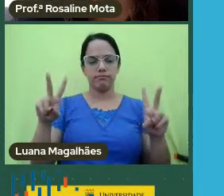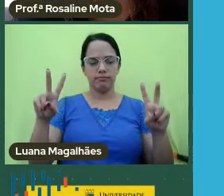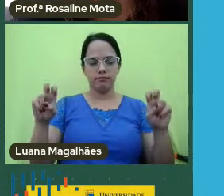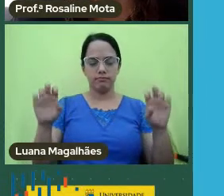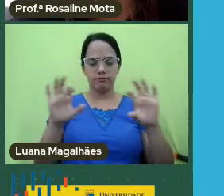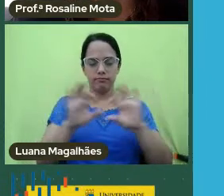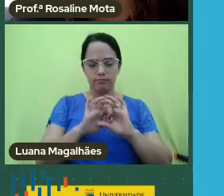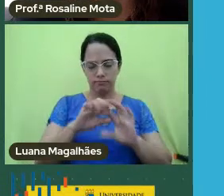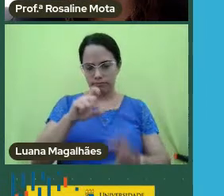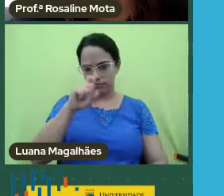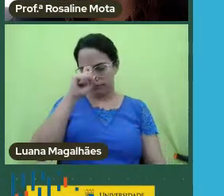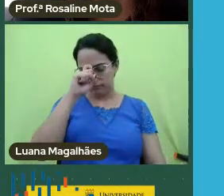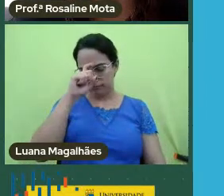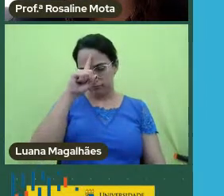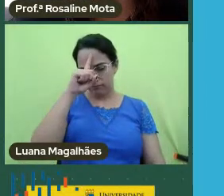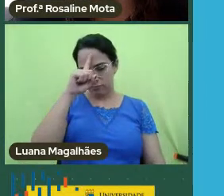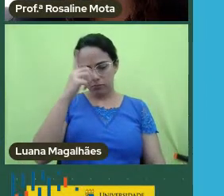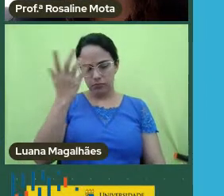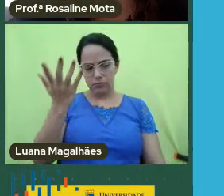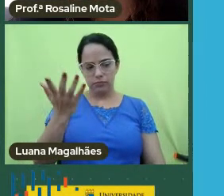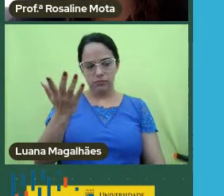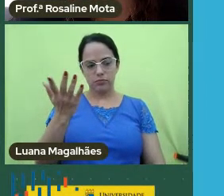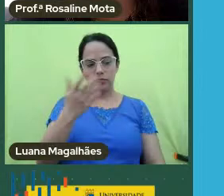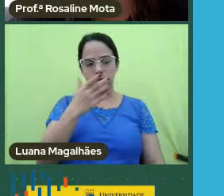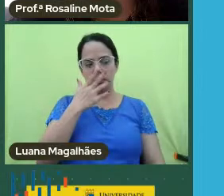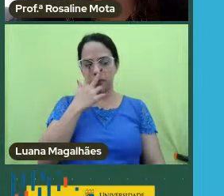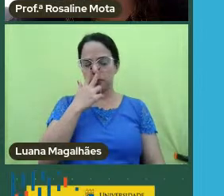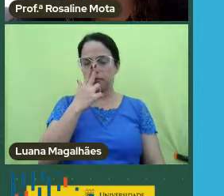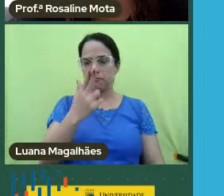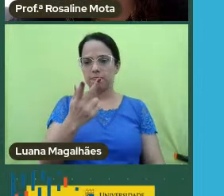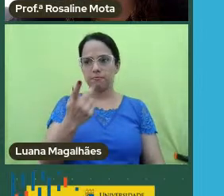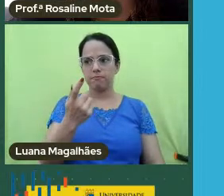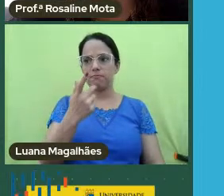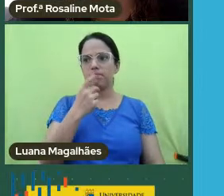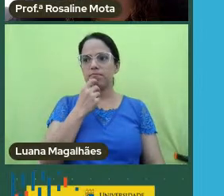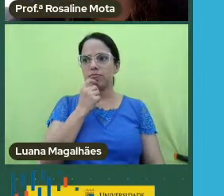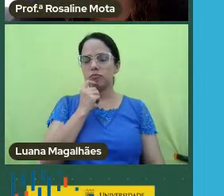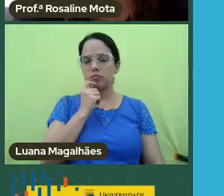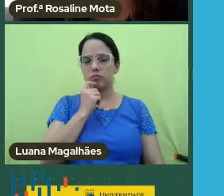chegaram a um ponto muito,